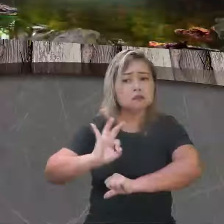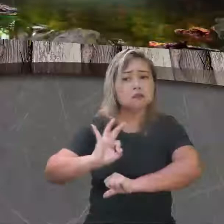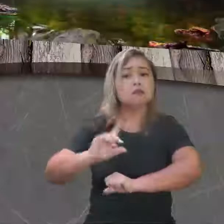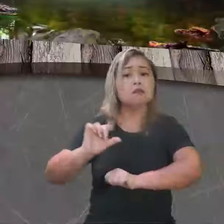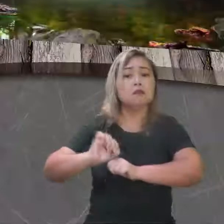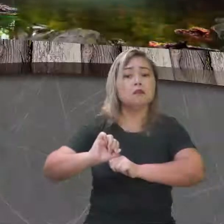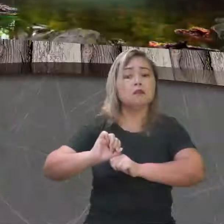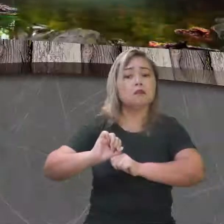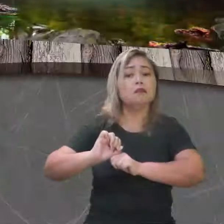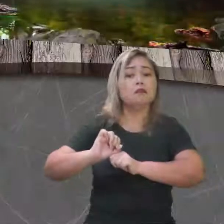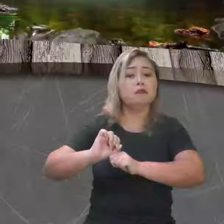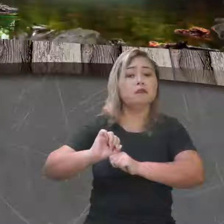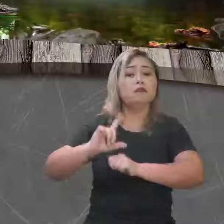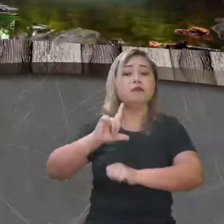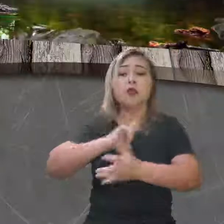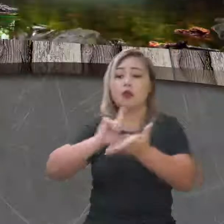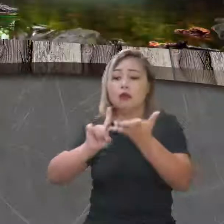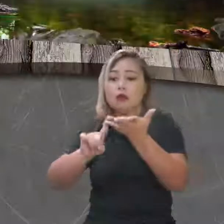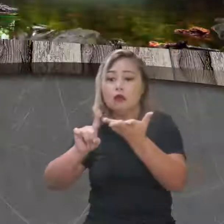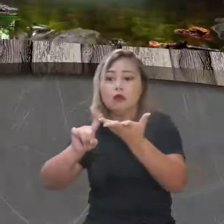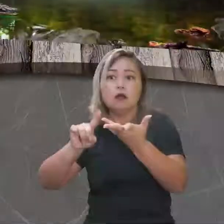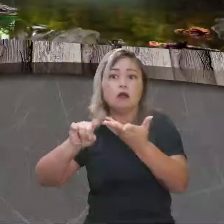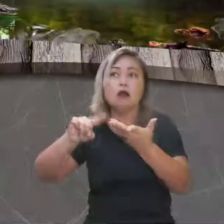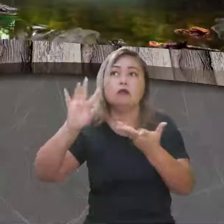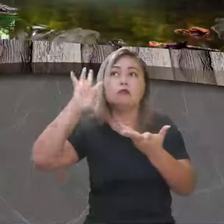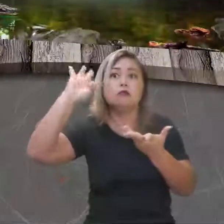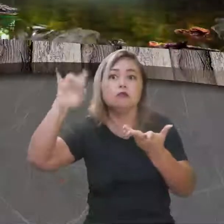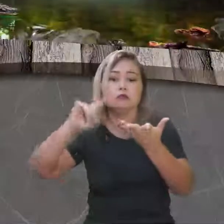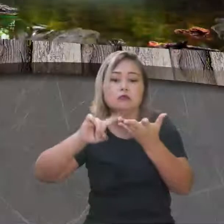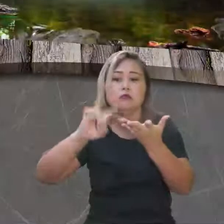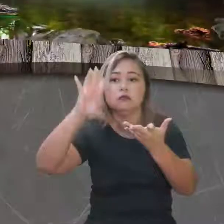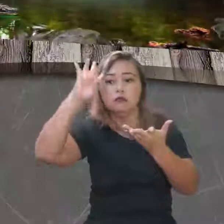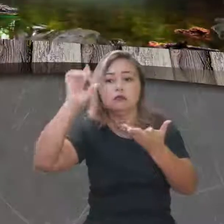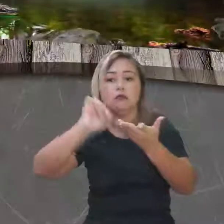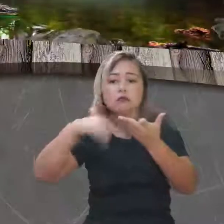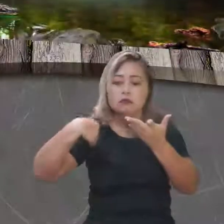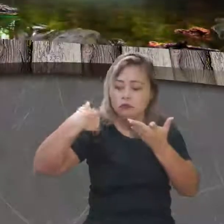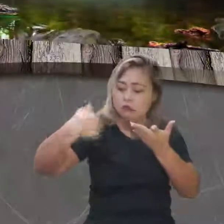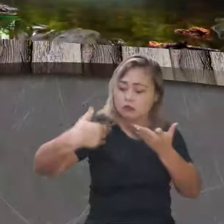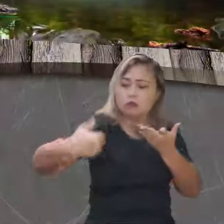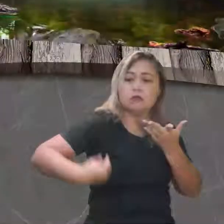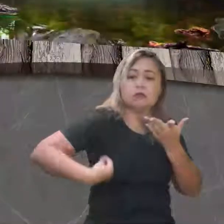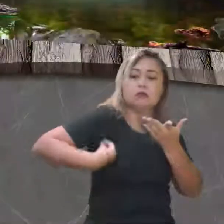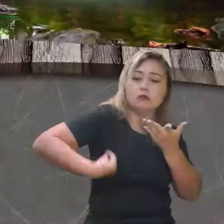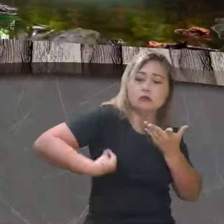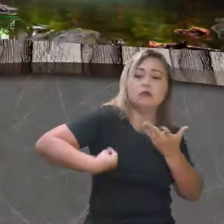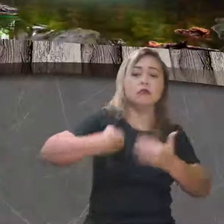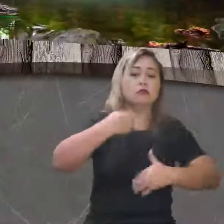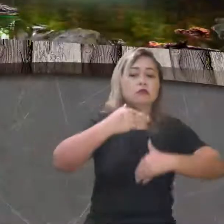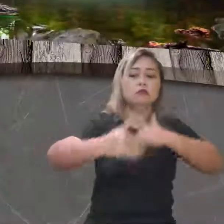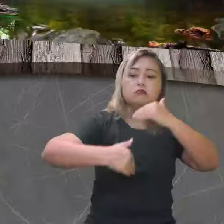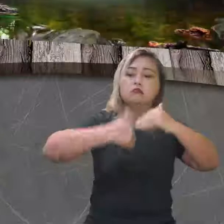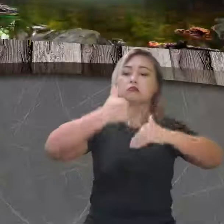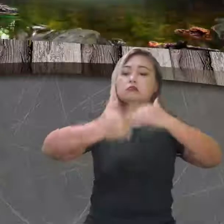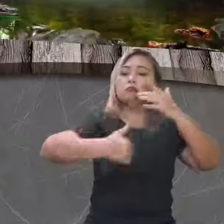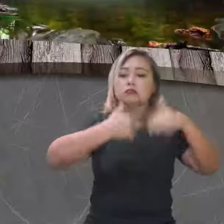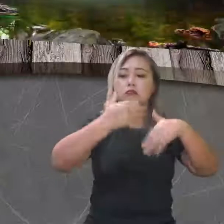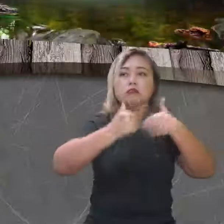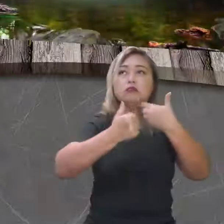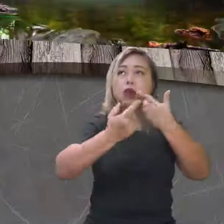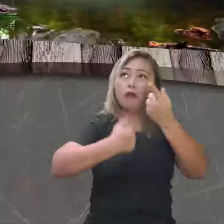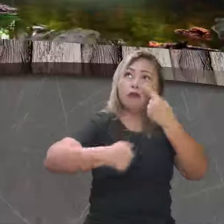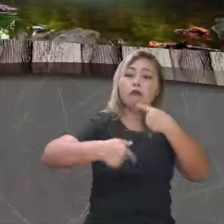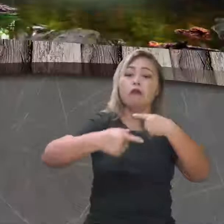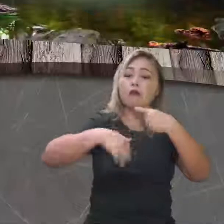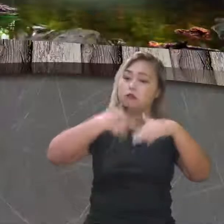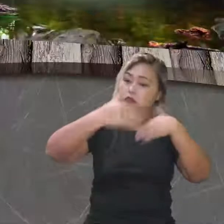Nós falamos que existem várias teorias sobre a origem da vida, esse processo de desenvolvimento, né? E aí o processo de